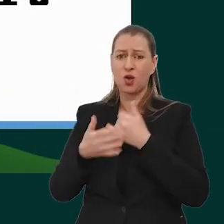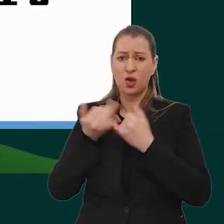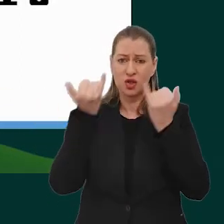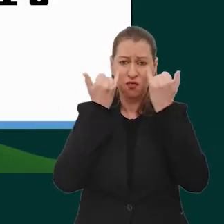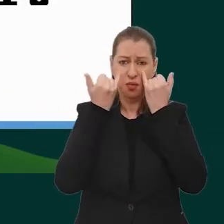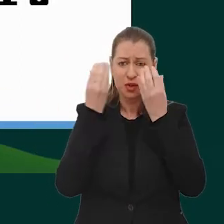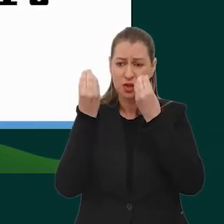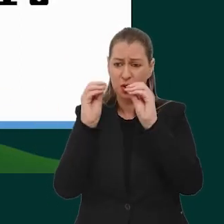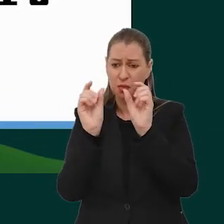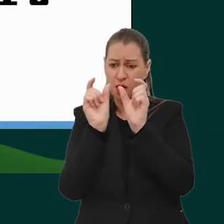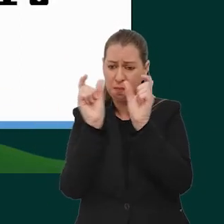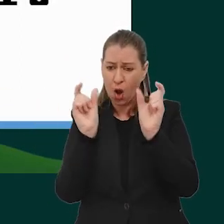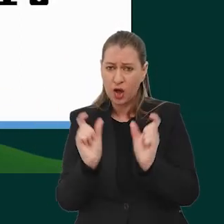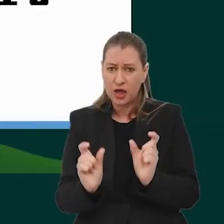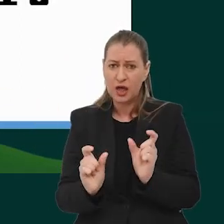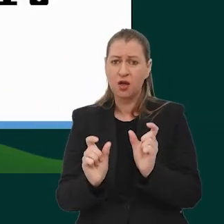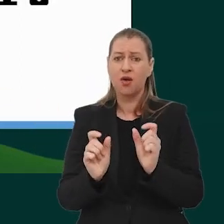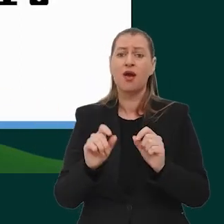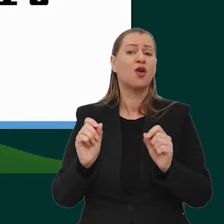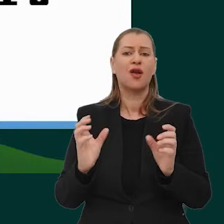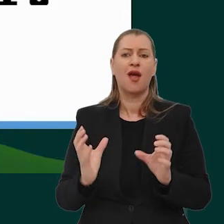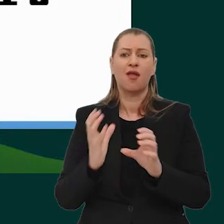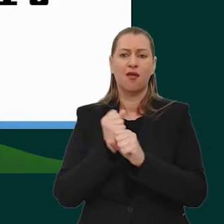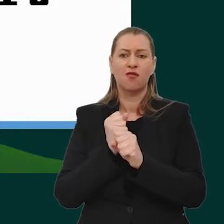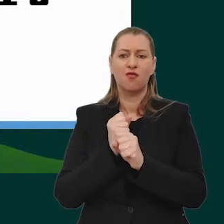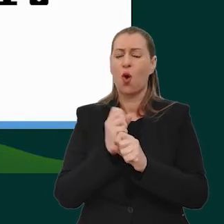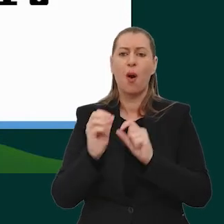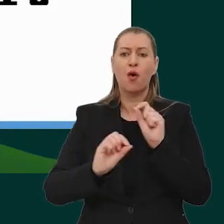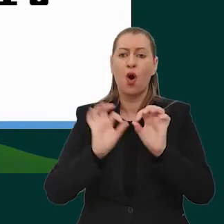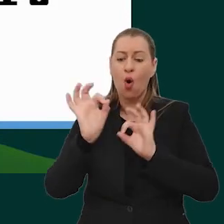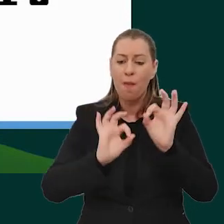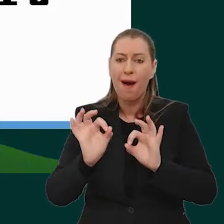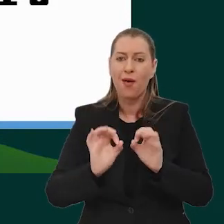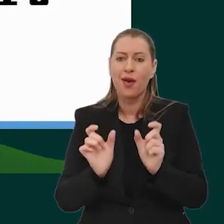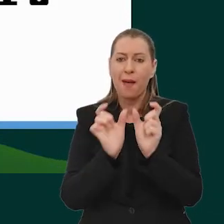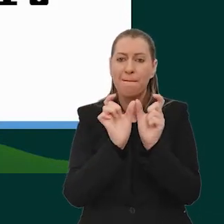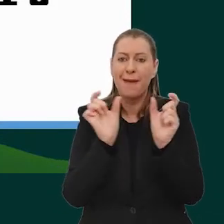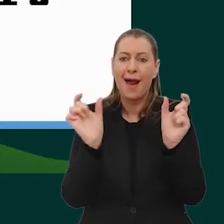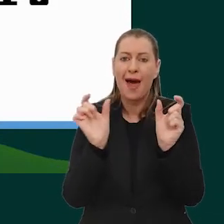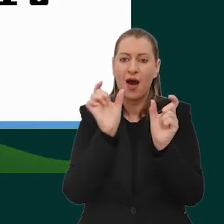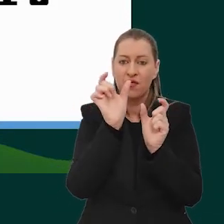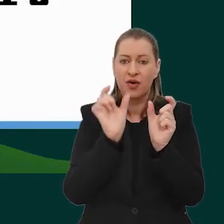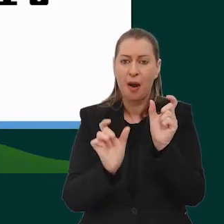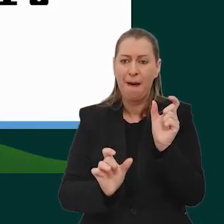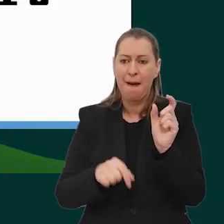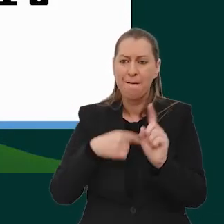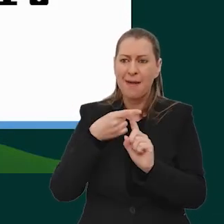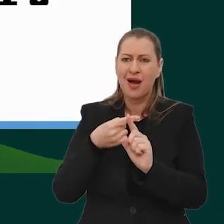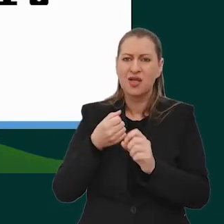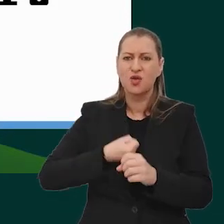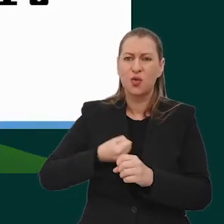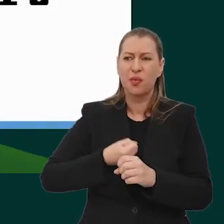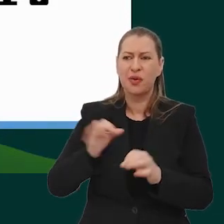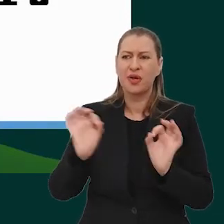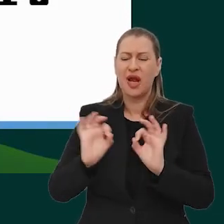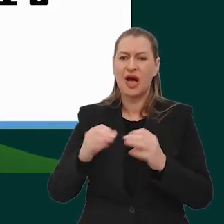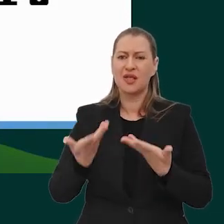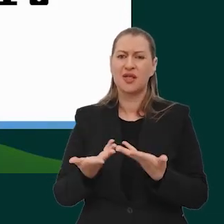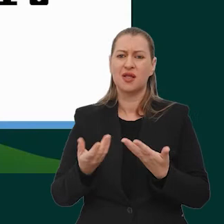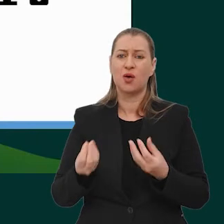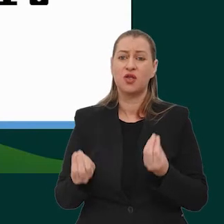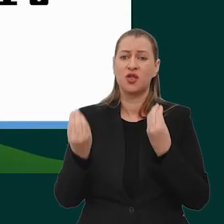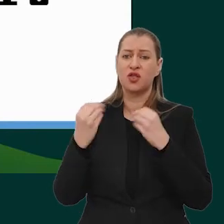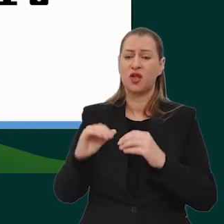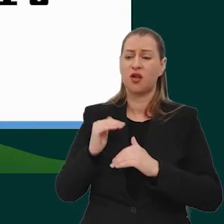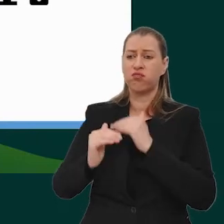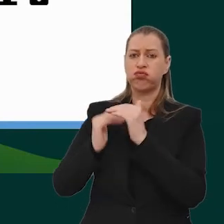alguns bloquinhos, que são as palavras. Mas o que os bloquinhos significam para o computador? Só mais números, nada. Então a gente tem que ir subindo